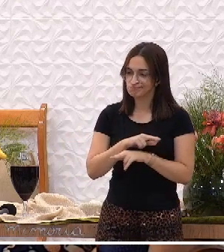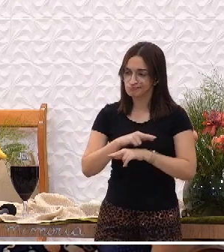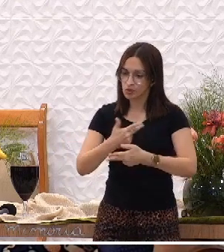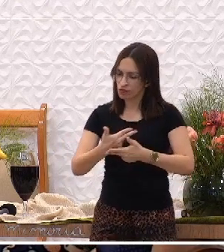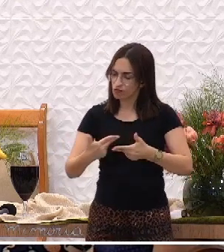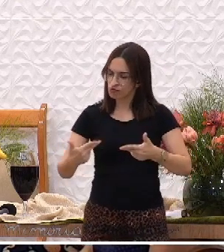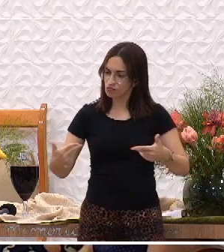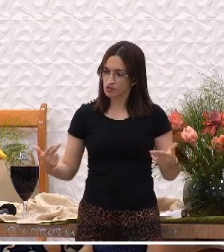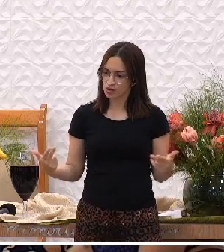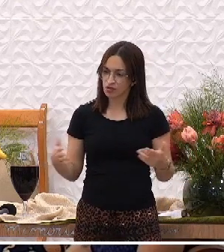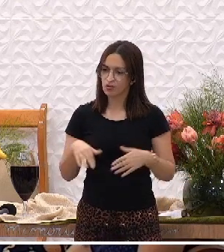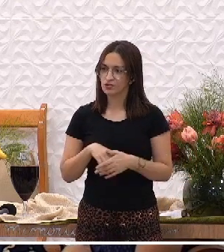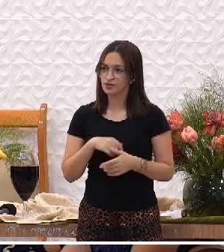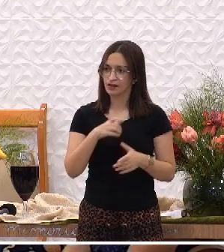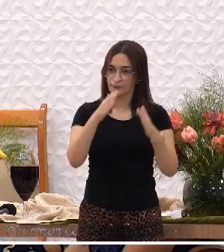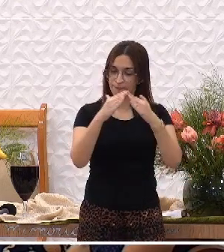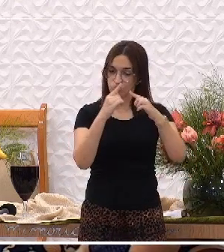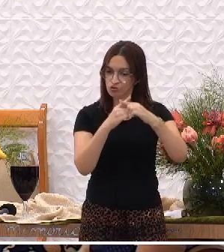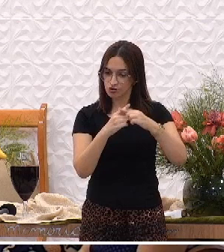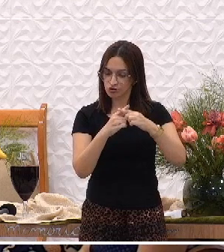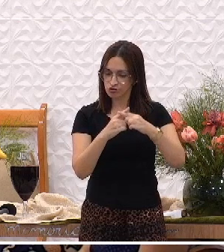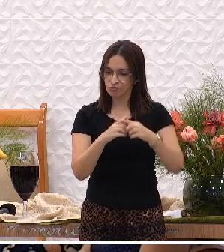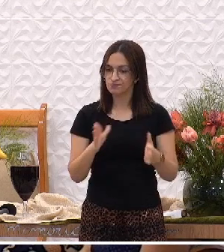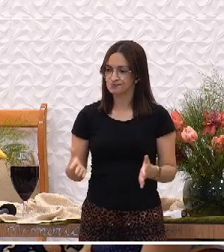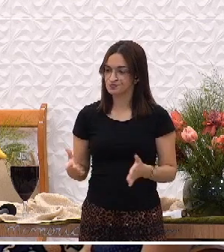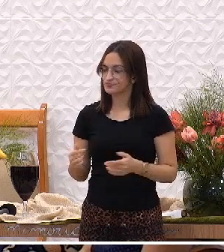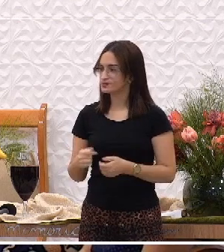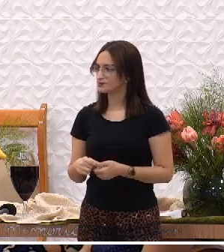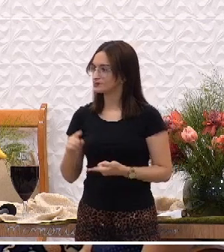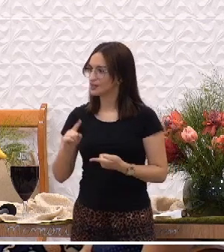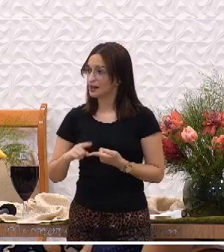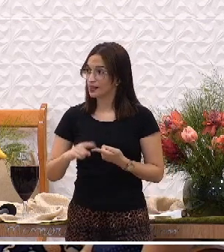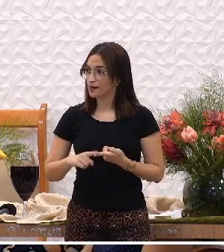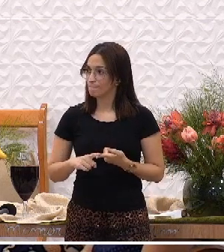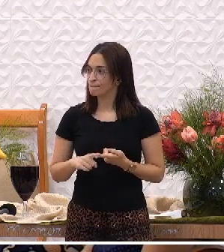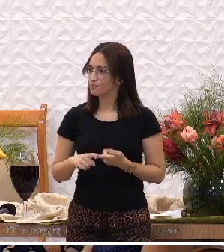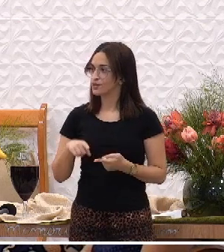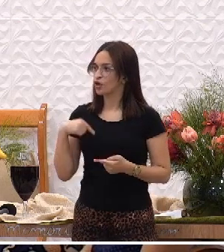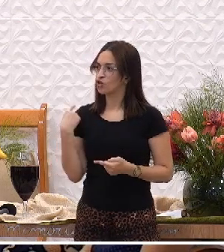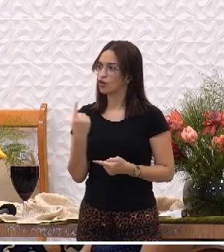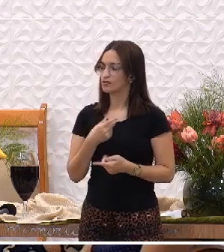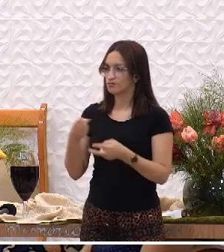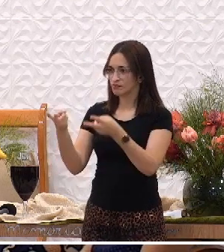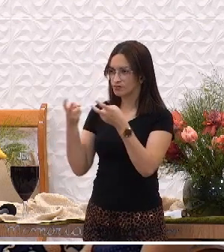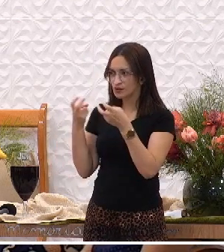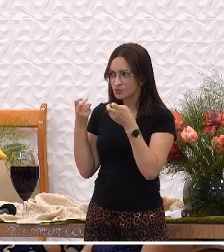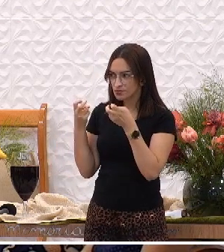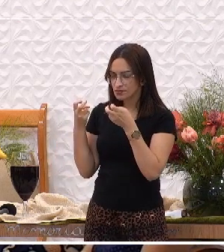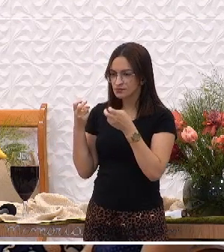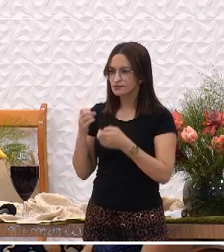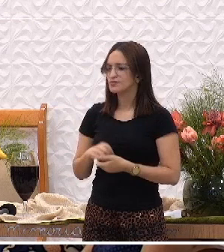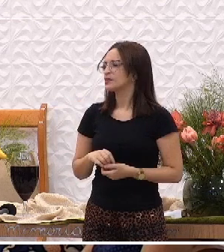tomadas decisões que as igrejas deveriam acatar em prol da unidade. Ou seja, a gente vê como... não sei se